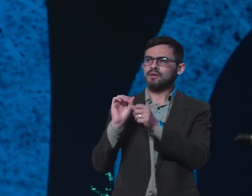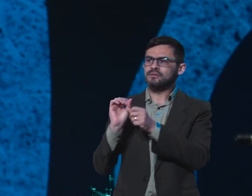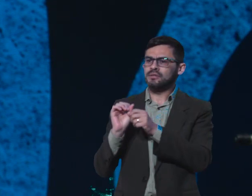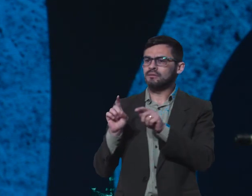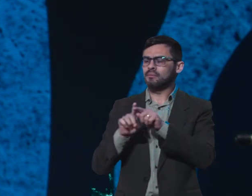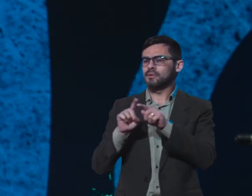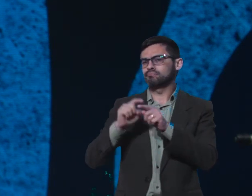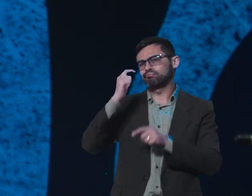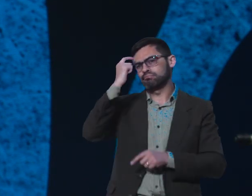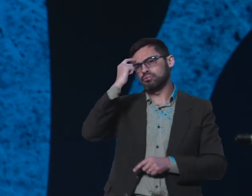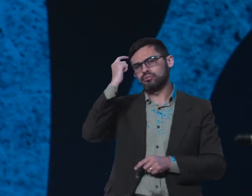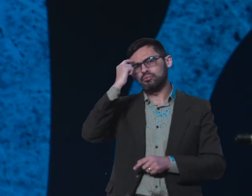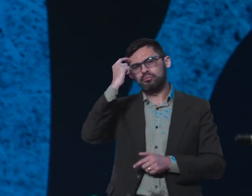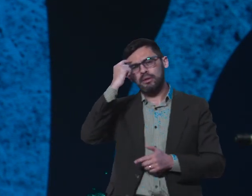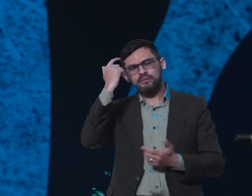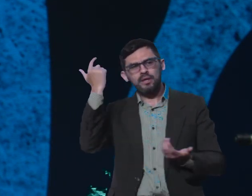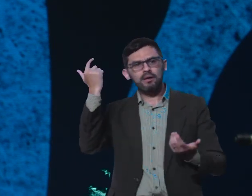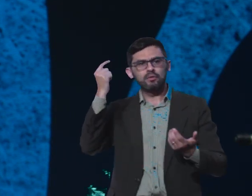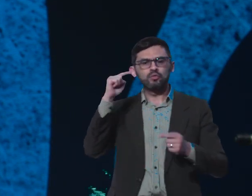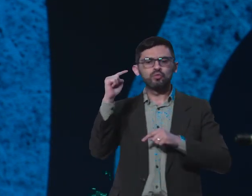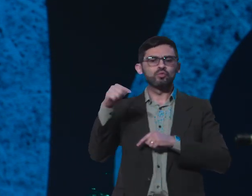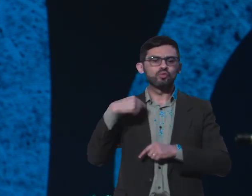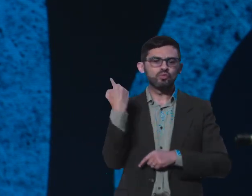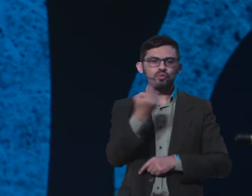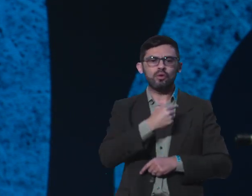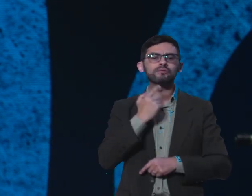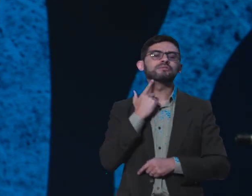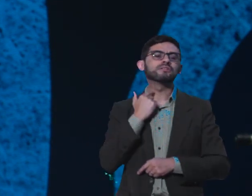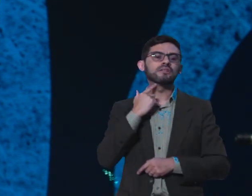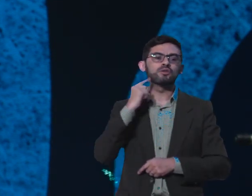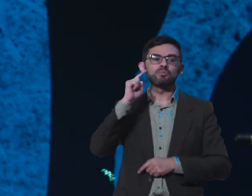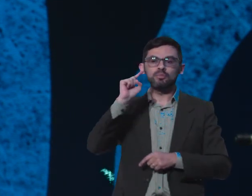algumas reflexões sobre o nosso desejo para